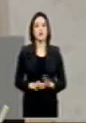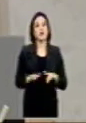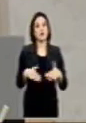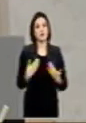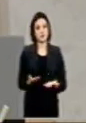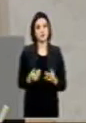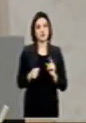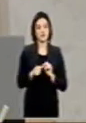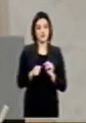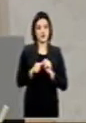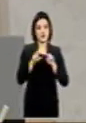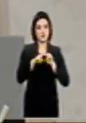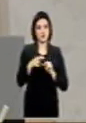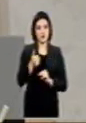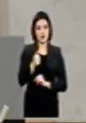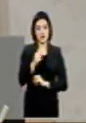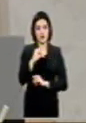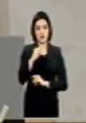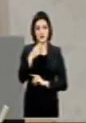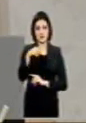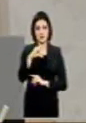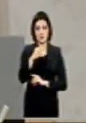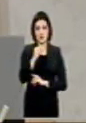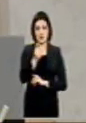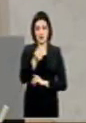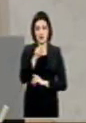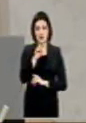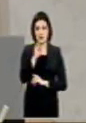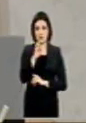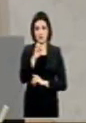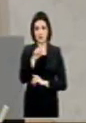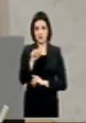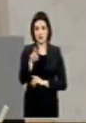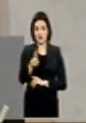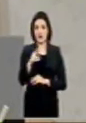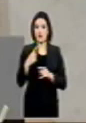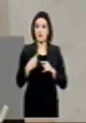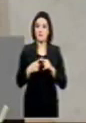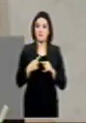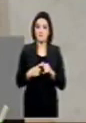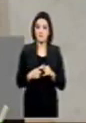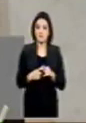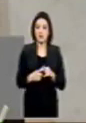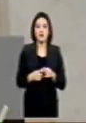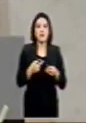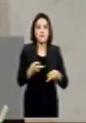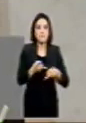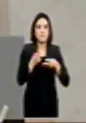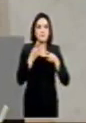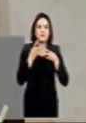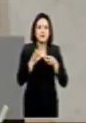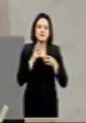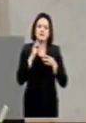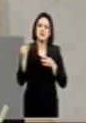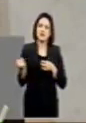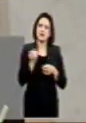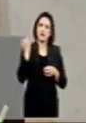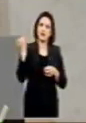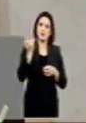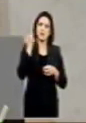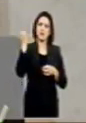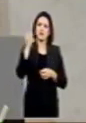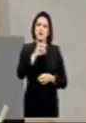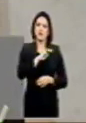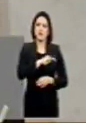na perspectiva de que a persecução penal, que é tão importante de ser desenvolvida pelo Ministério